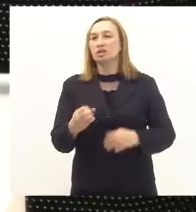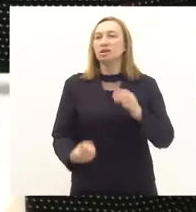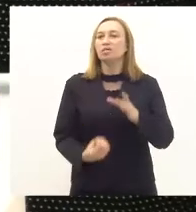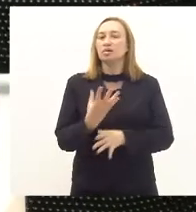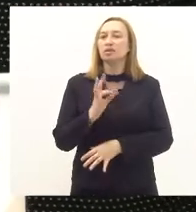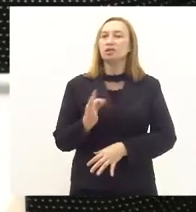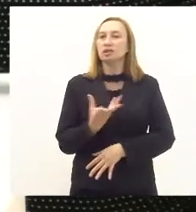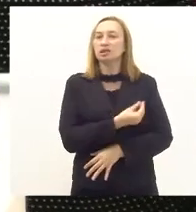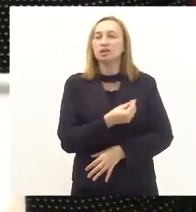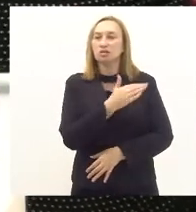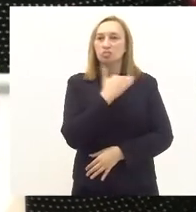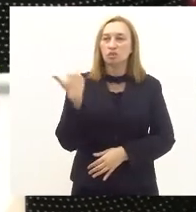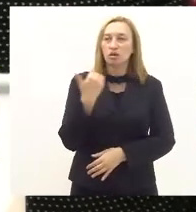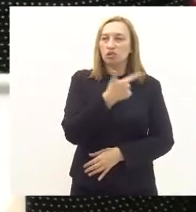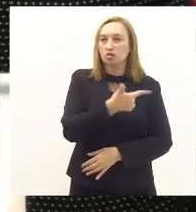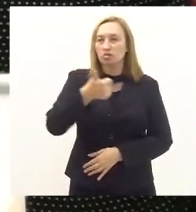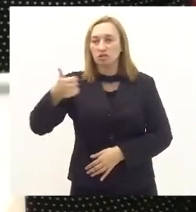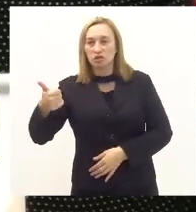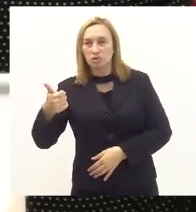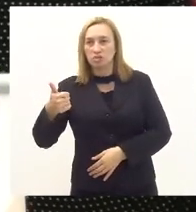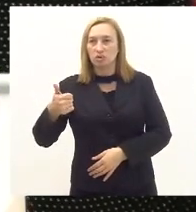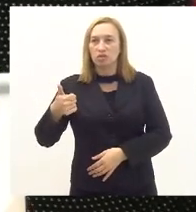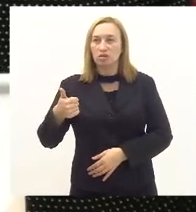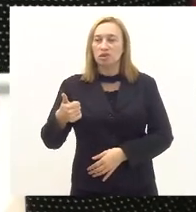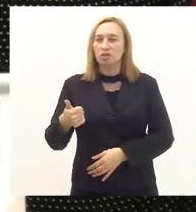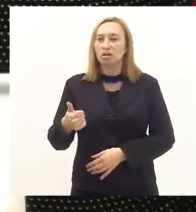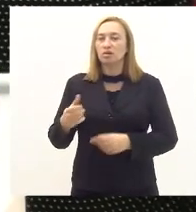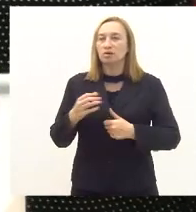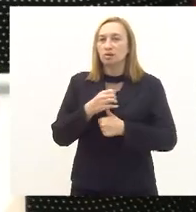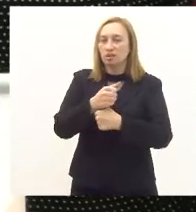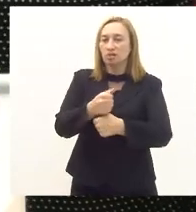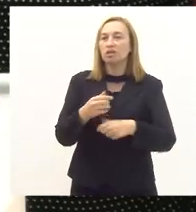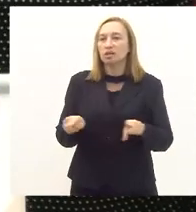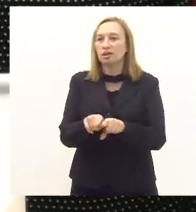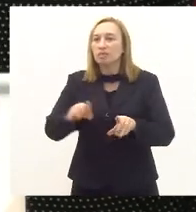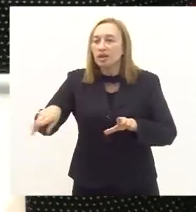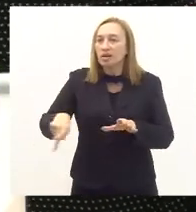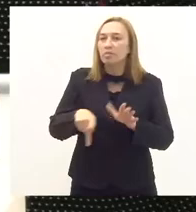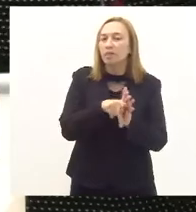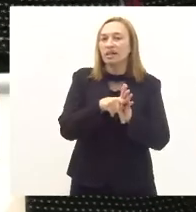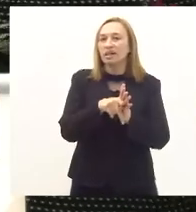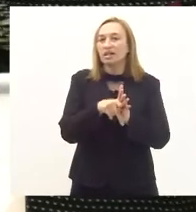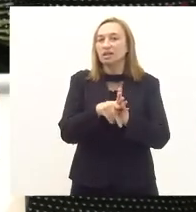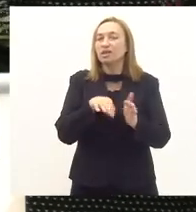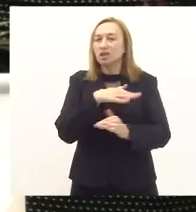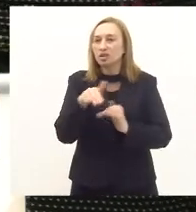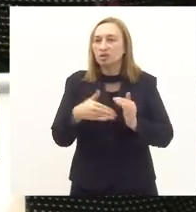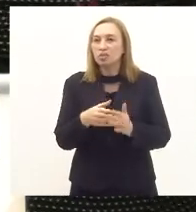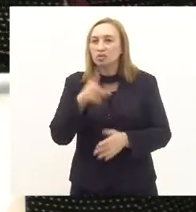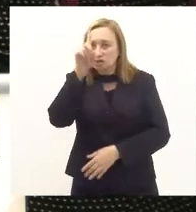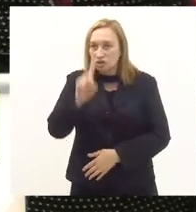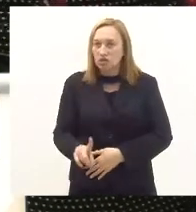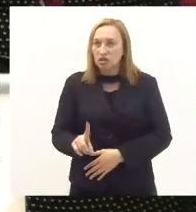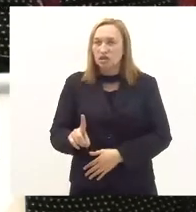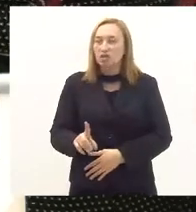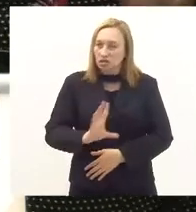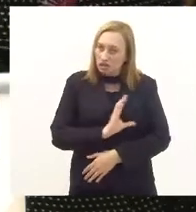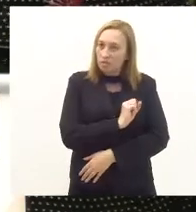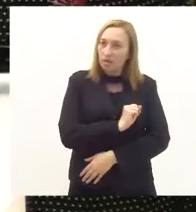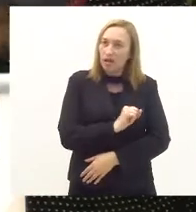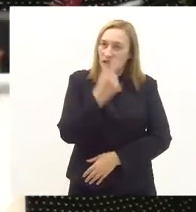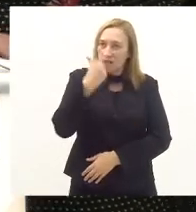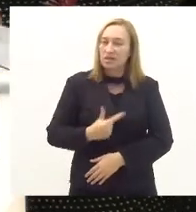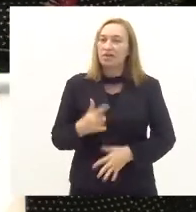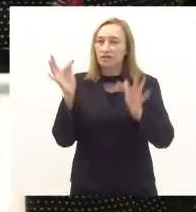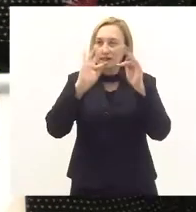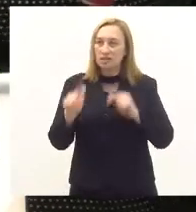trans assassinadas em 2021, a minha pró-reitoria também faz parte dele, e que todos tenham o direito de amar e ser